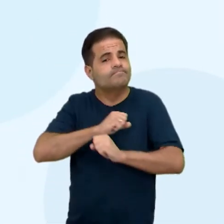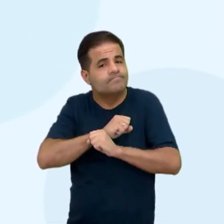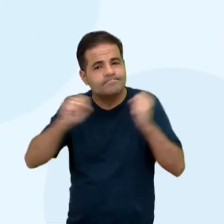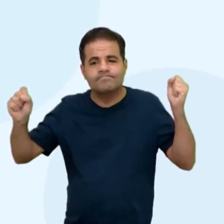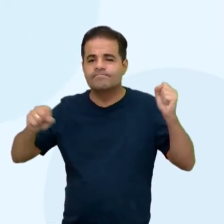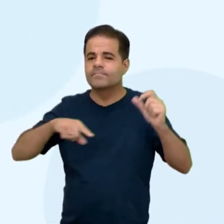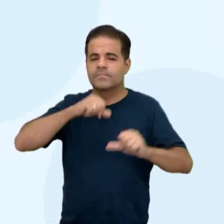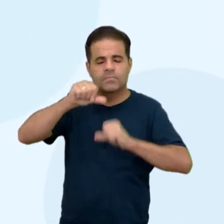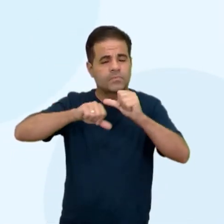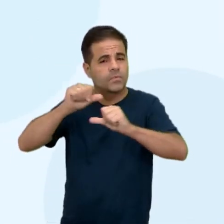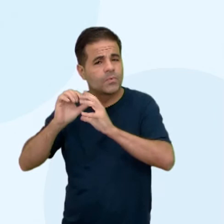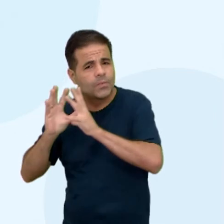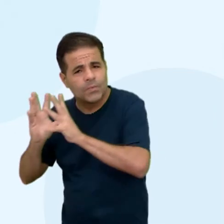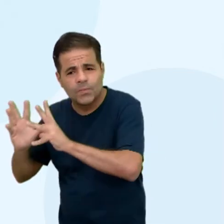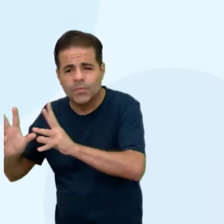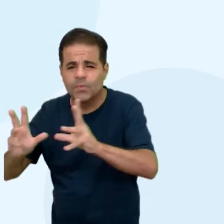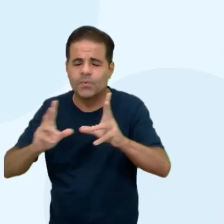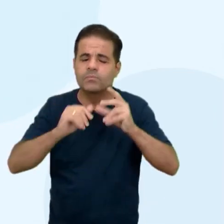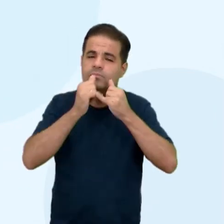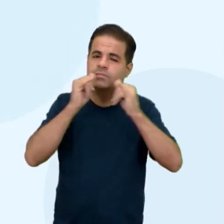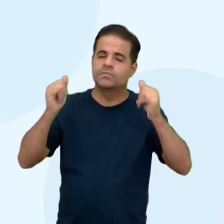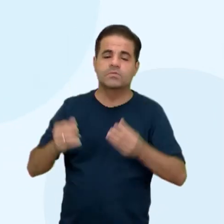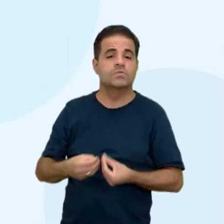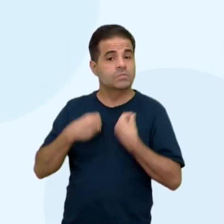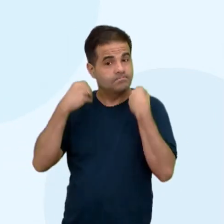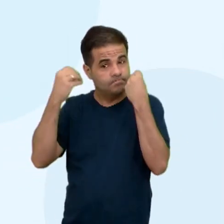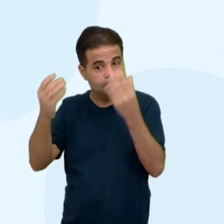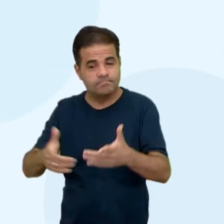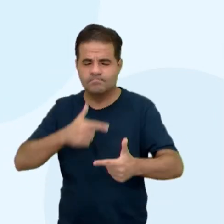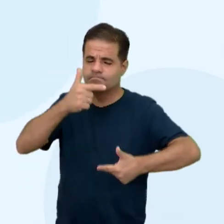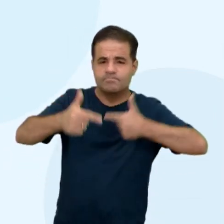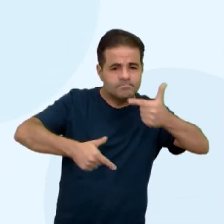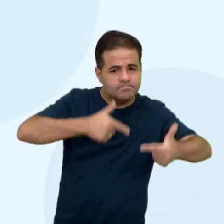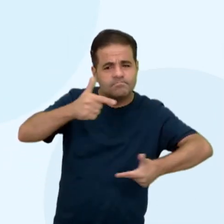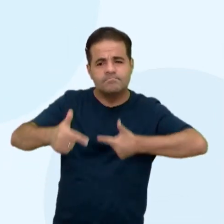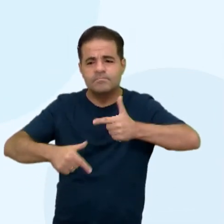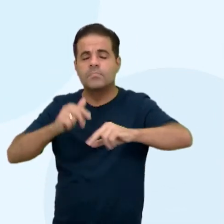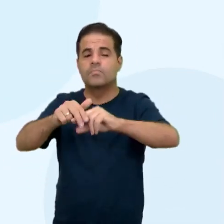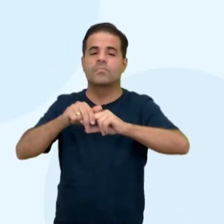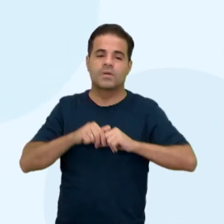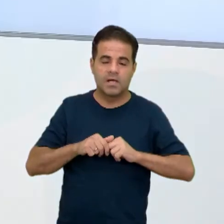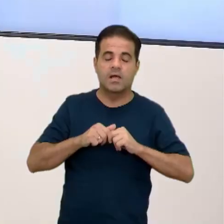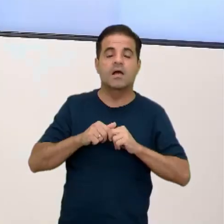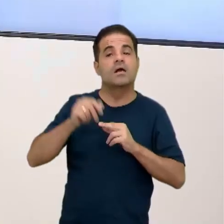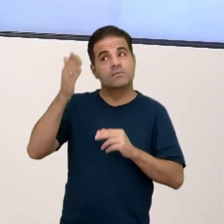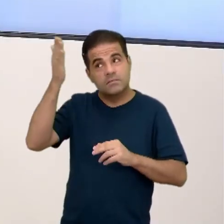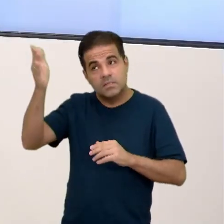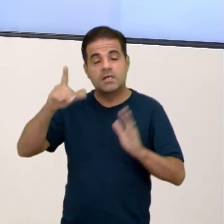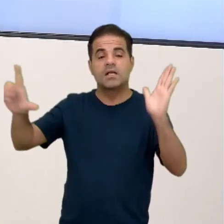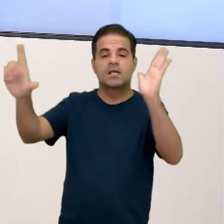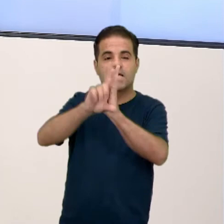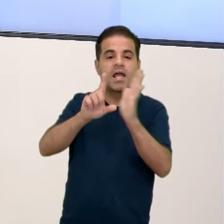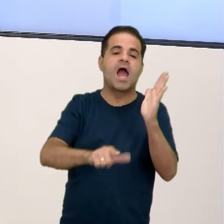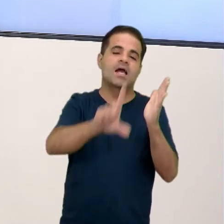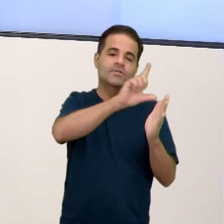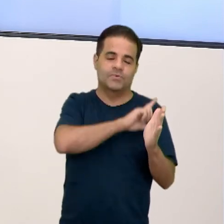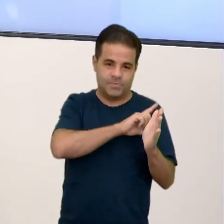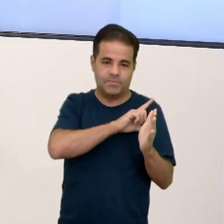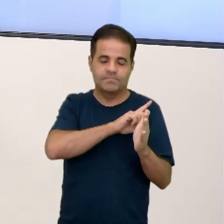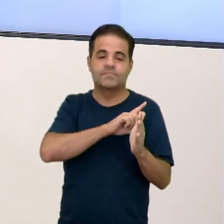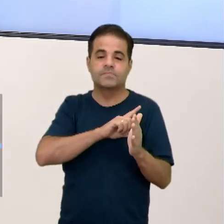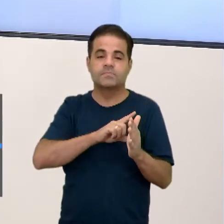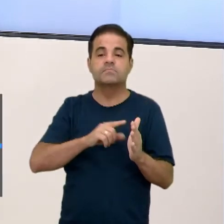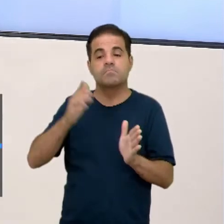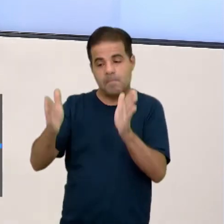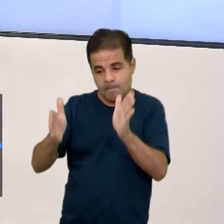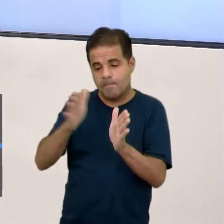então, transformar toda essa energia fornecida em trabalho, especialmente por causa dessa lei anterior, né? Então,